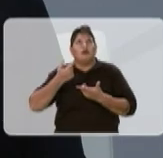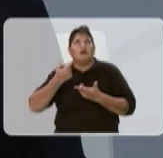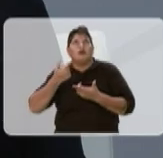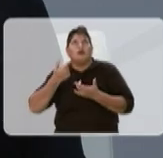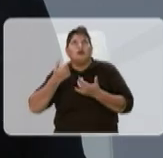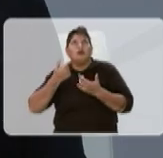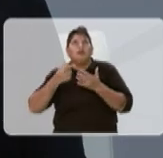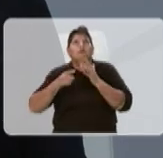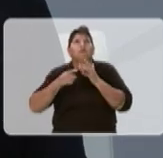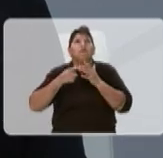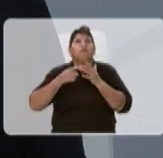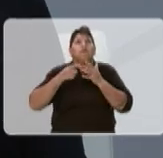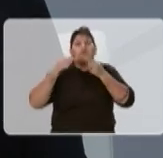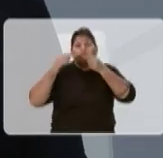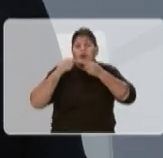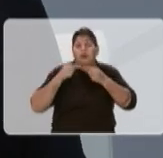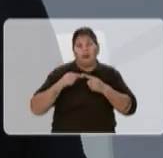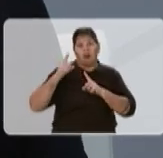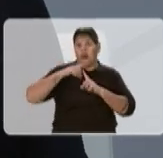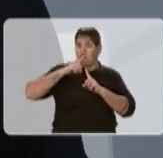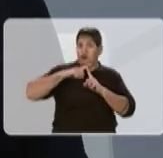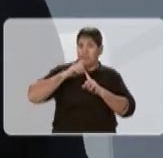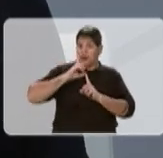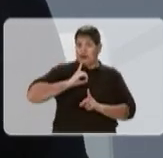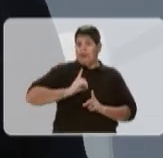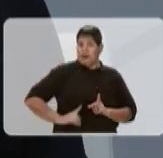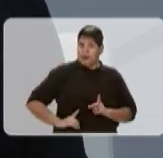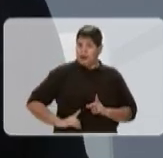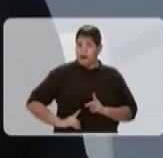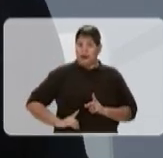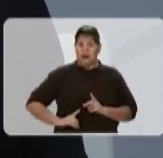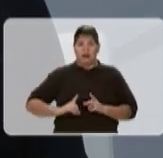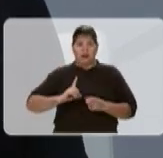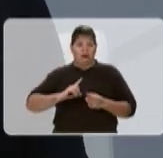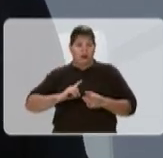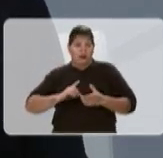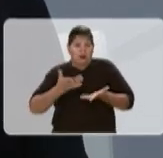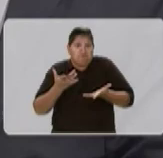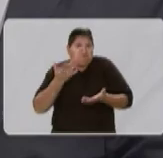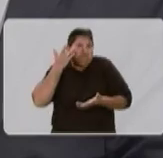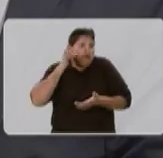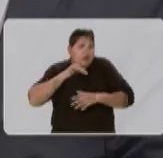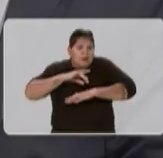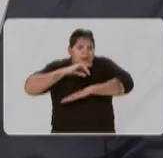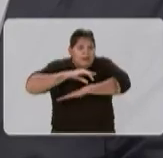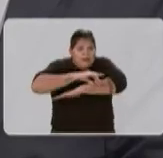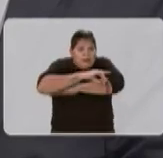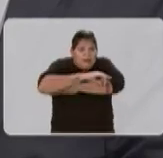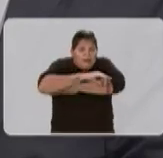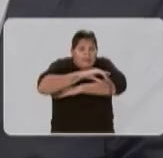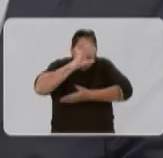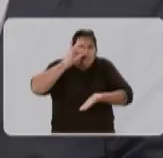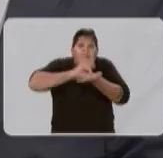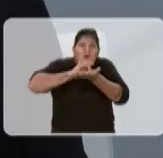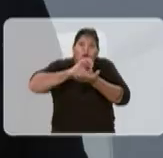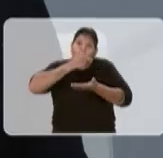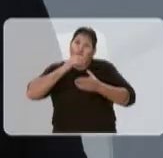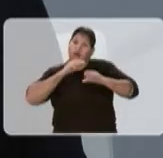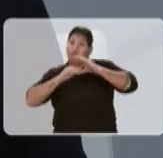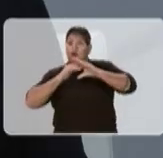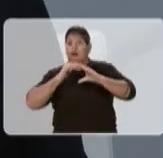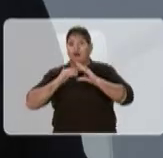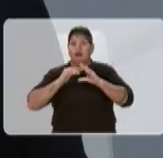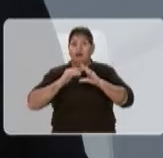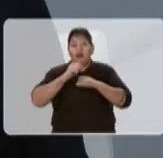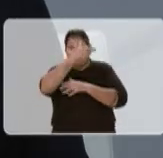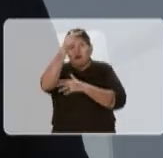vista físico, né? Seja do ponto de vista da comunicação, entre tantos outros. Eu diria